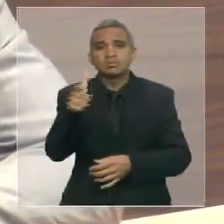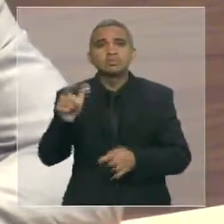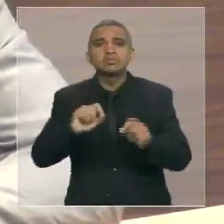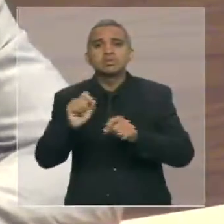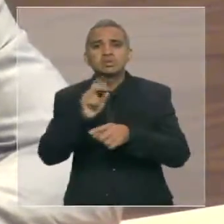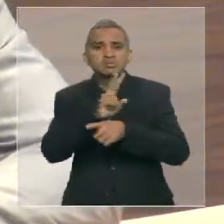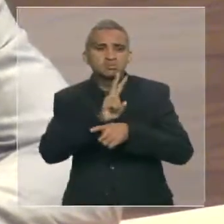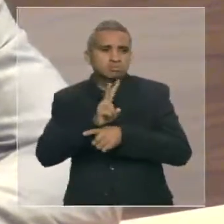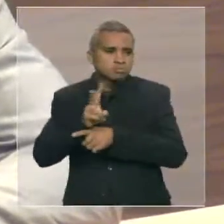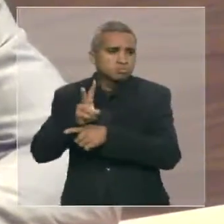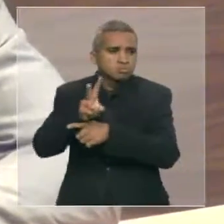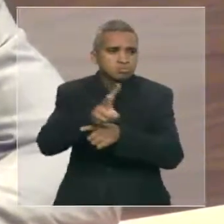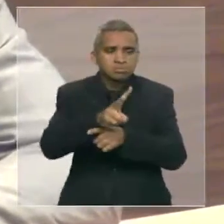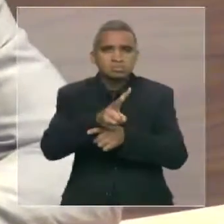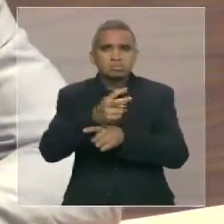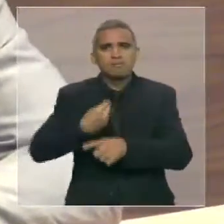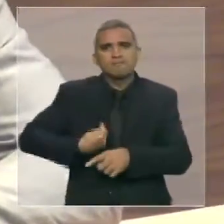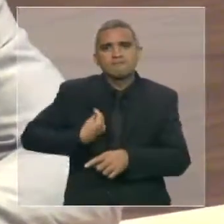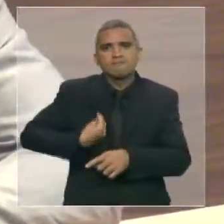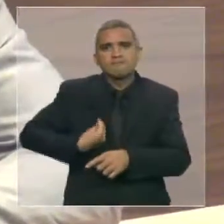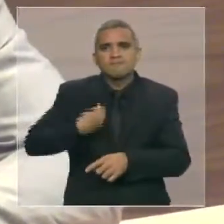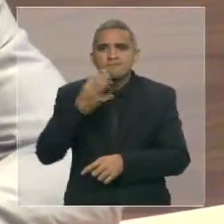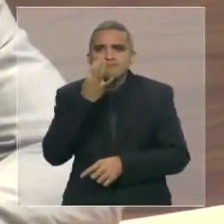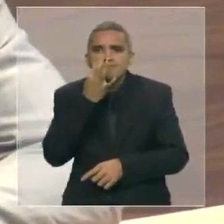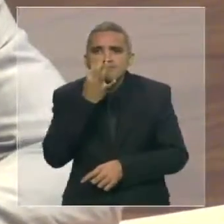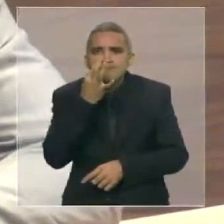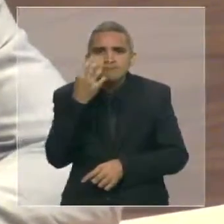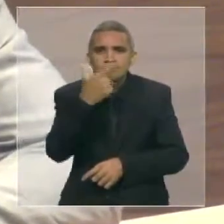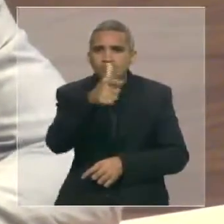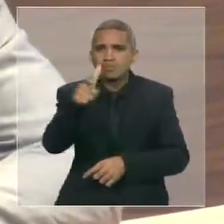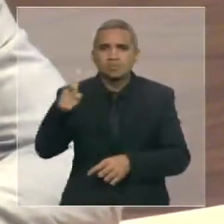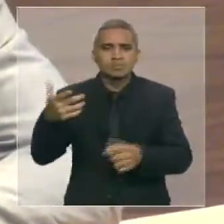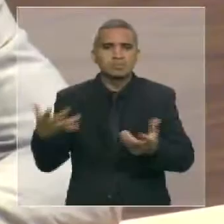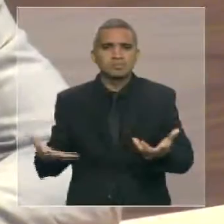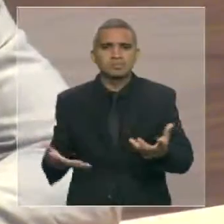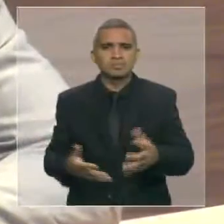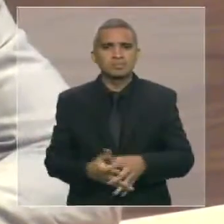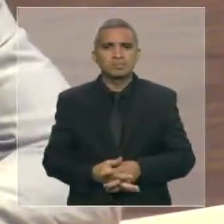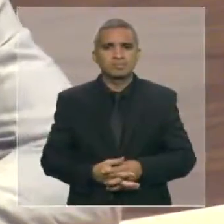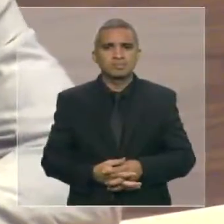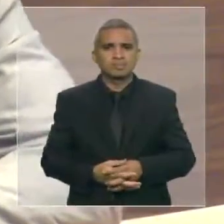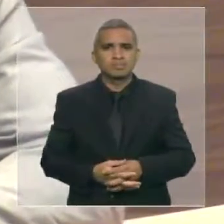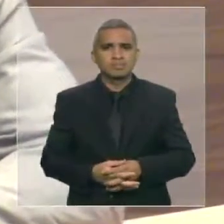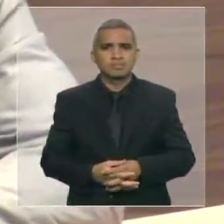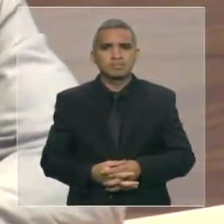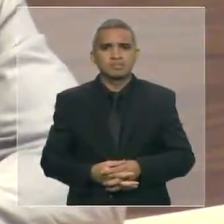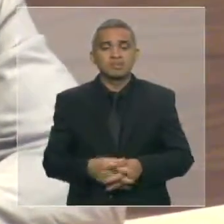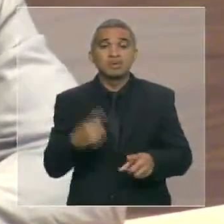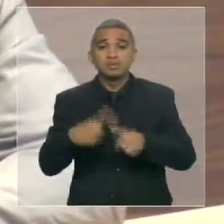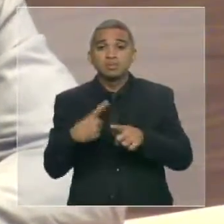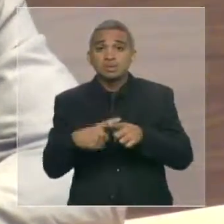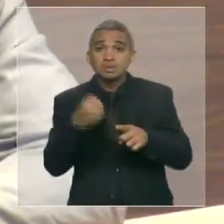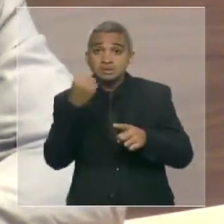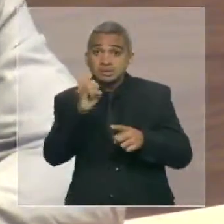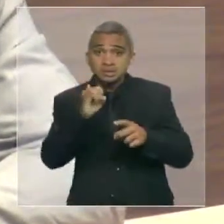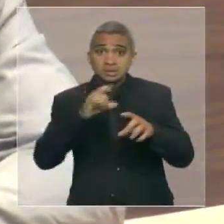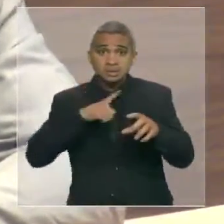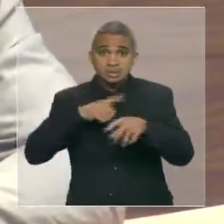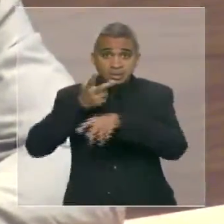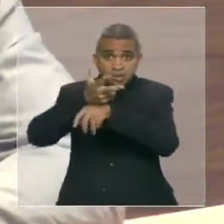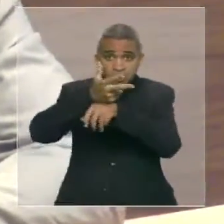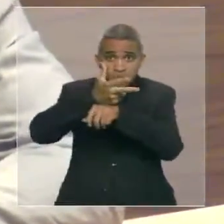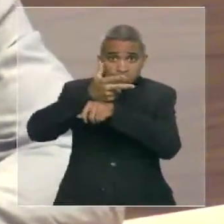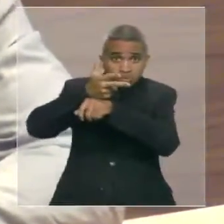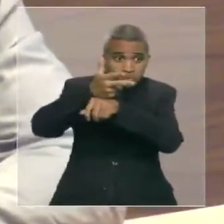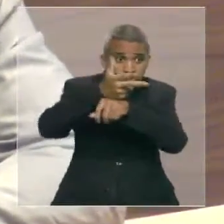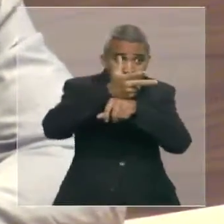para explodir, antes eles entraram e colocaram os explosivos. Nem isso existe. Porque, se existisse essa monitoração, eles